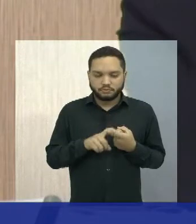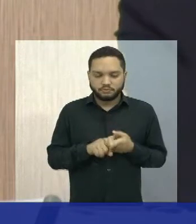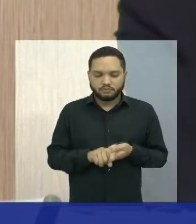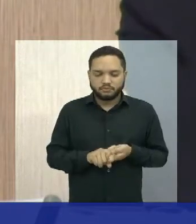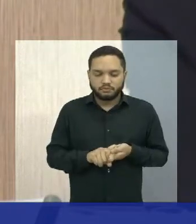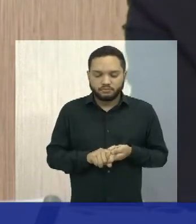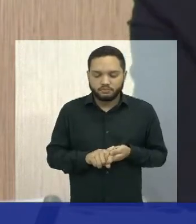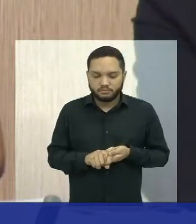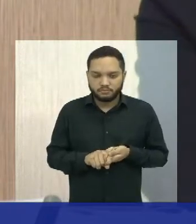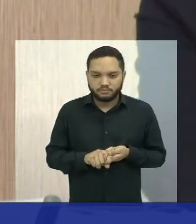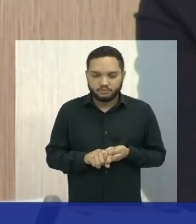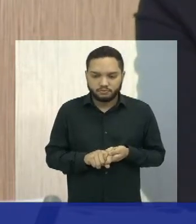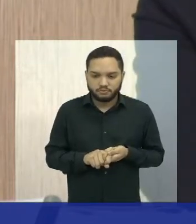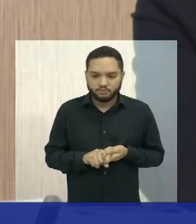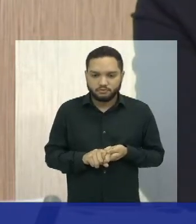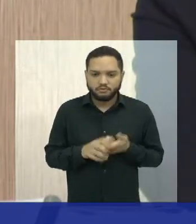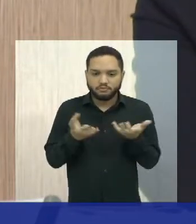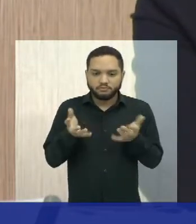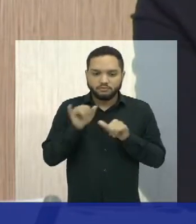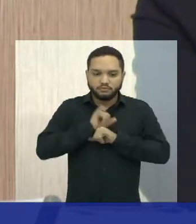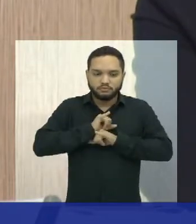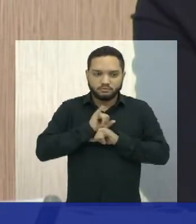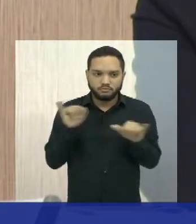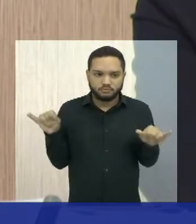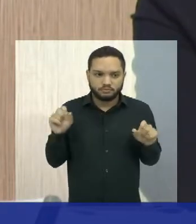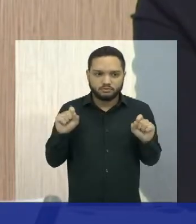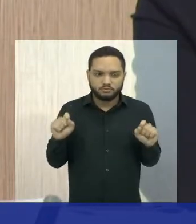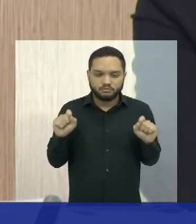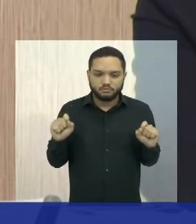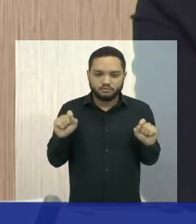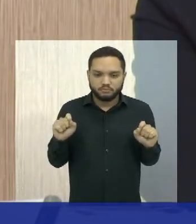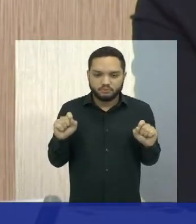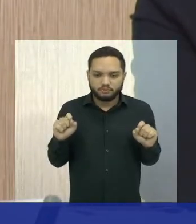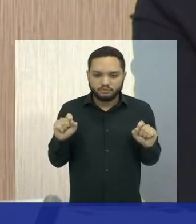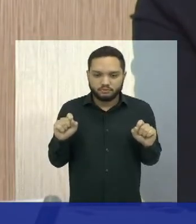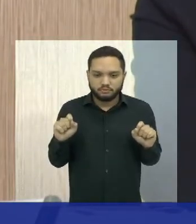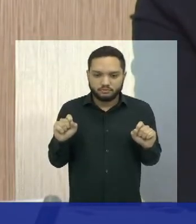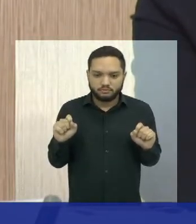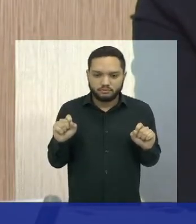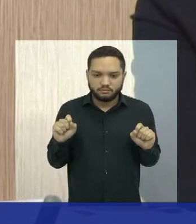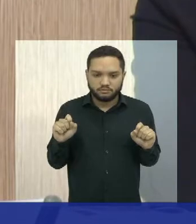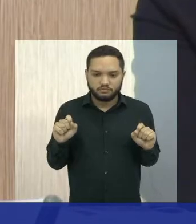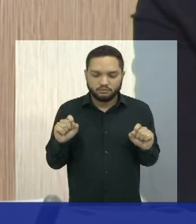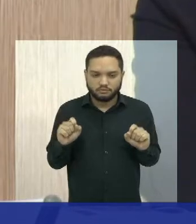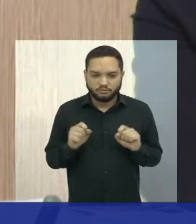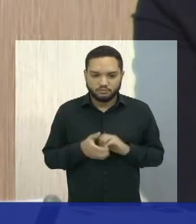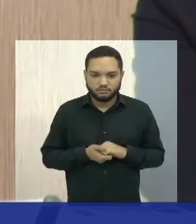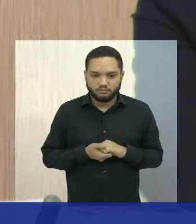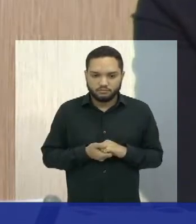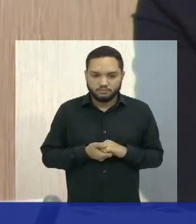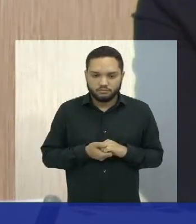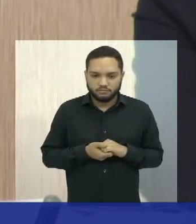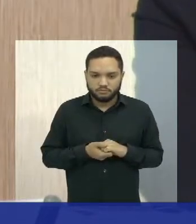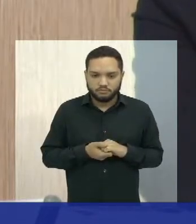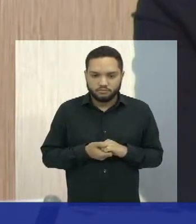públicas, quero dizer que sempre